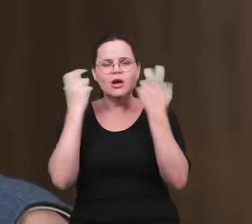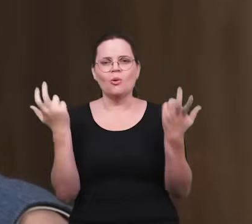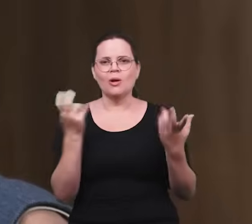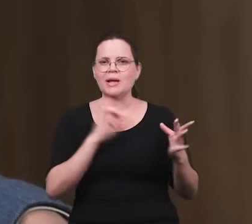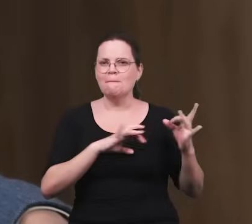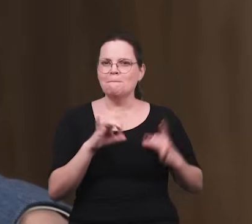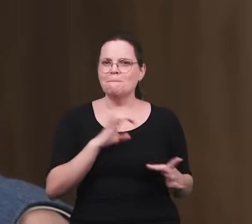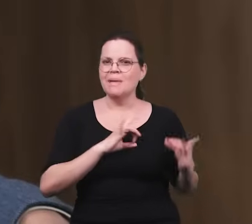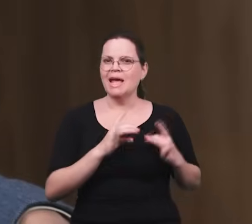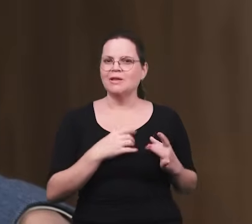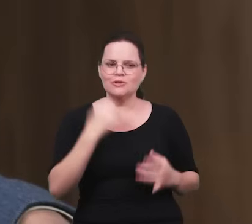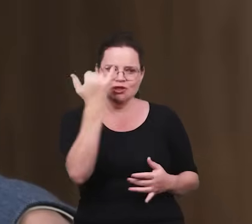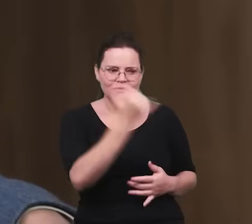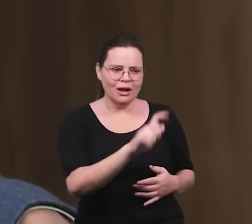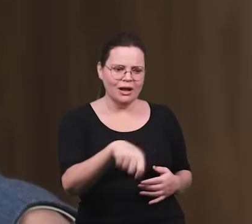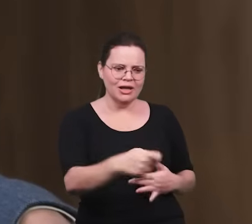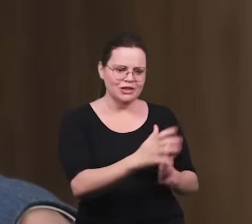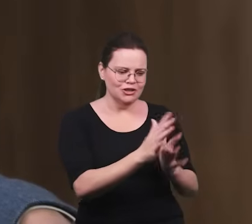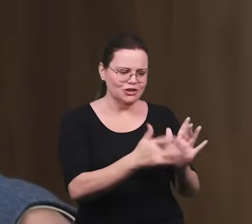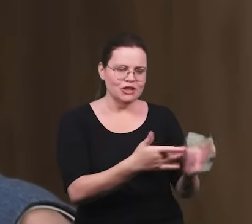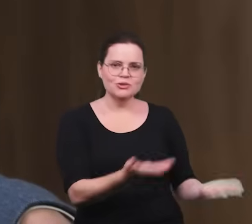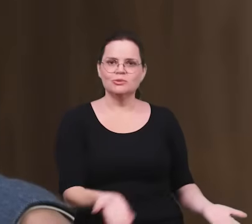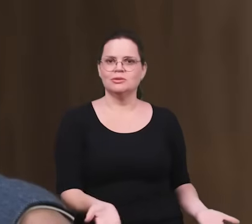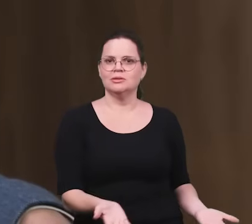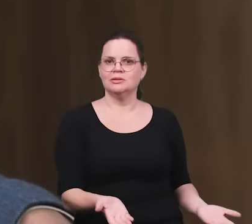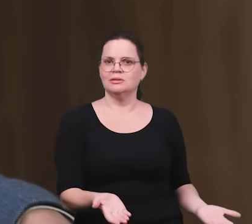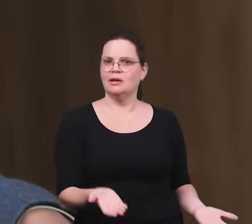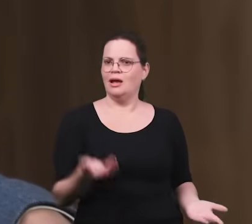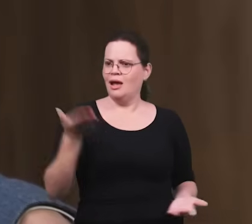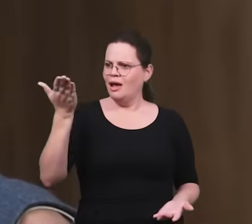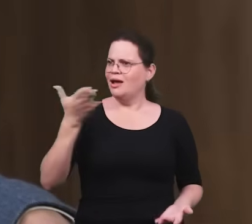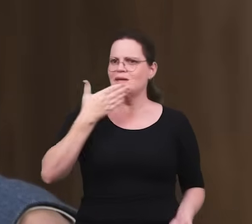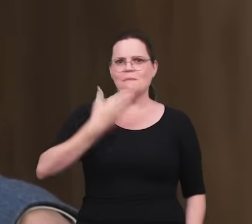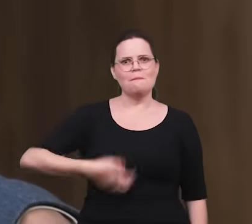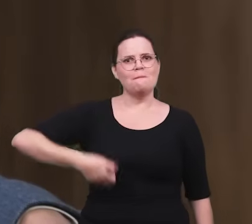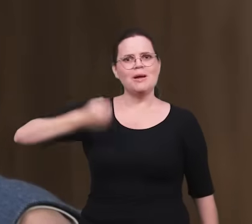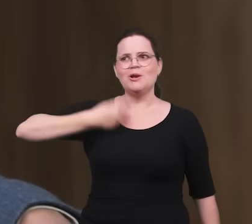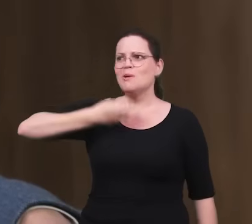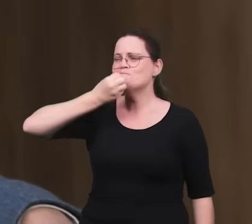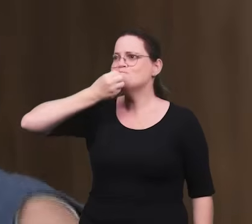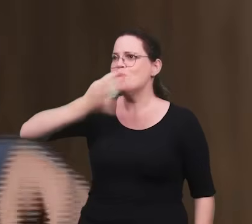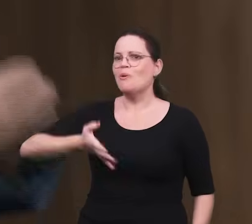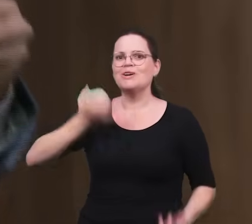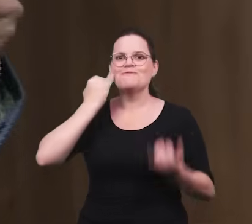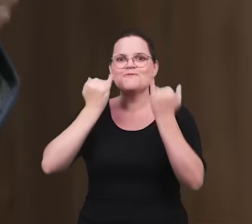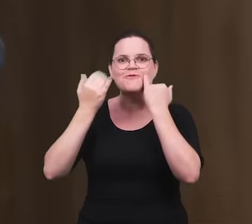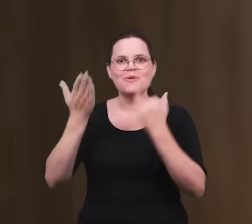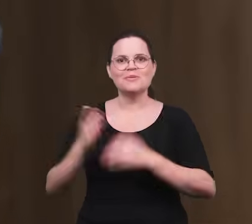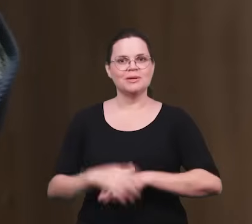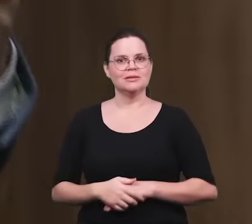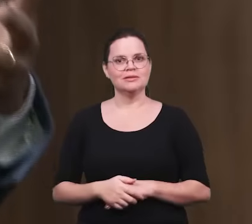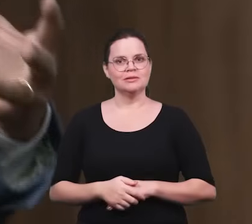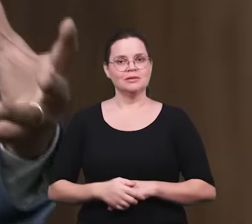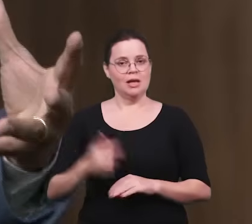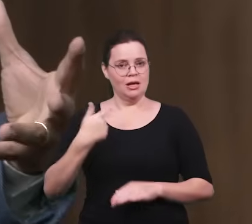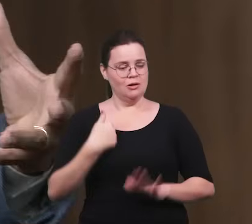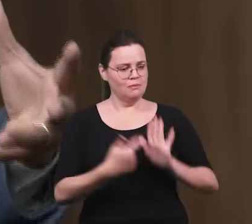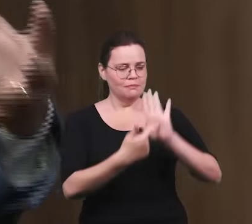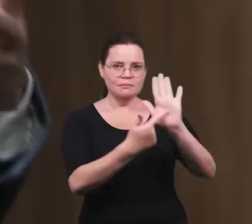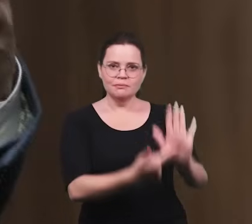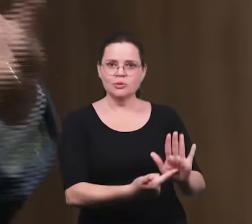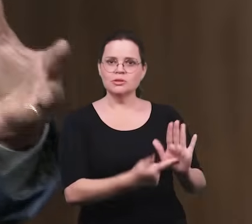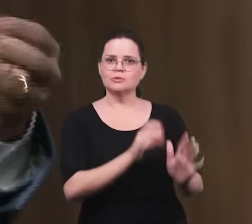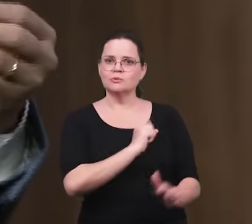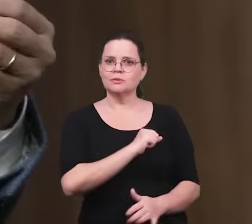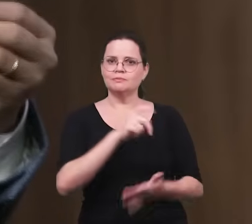essa. Por que nós vamos nos envergonhar de dizer a verdade? Por que nós vamos ter medo de falar de um amor verdadeiro